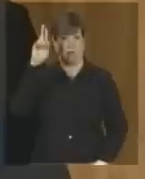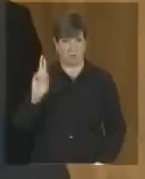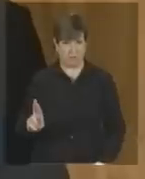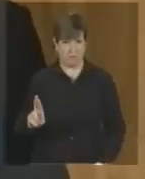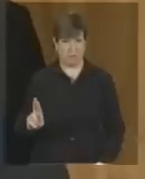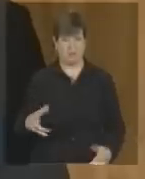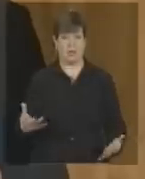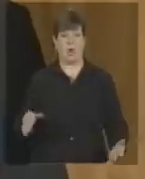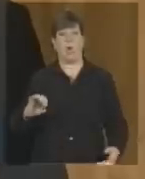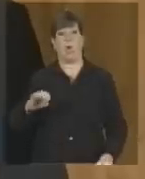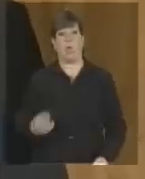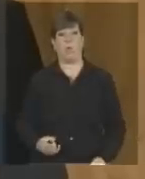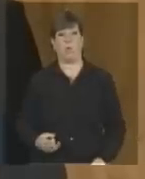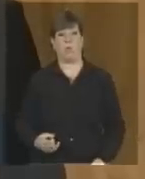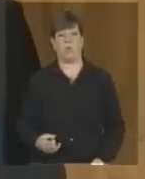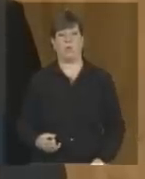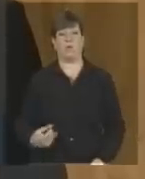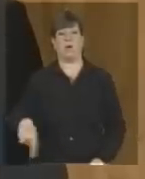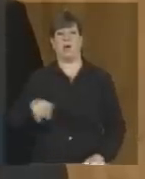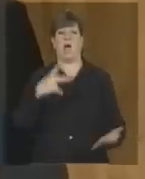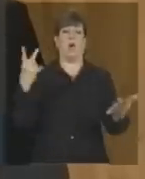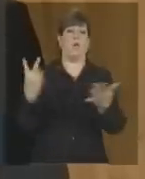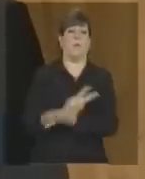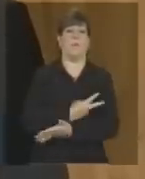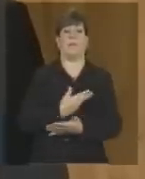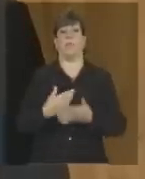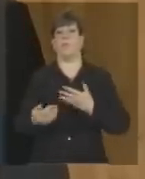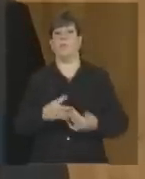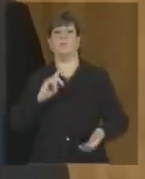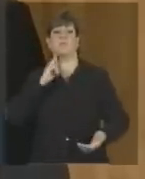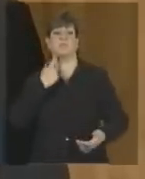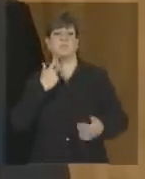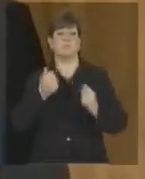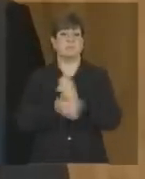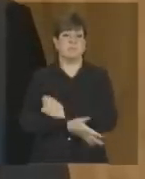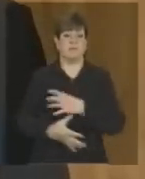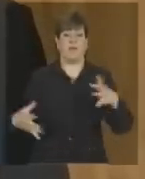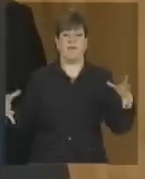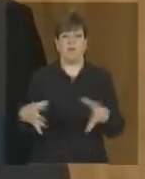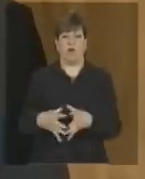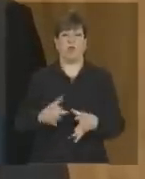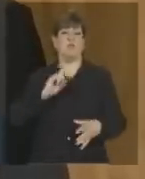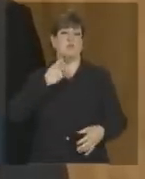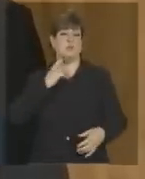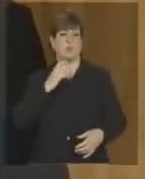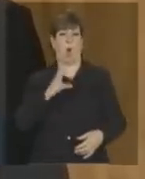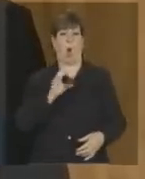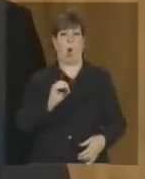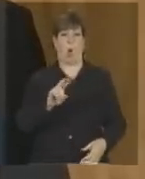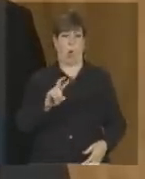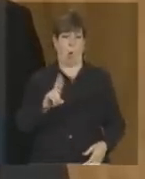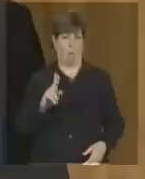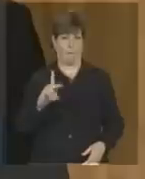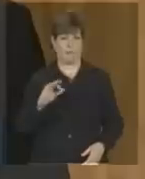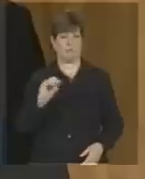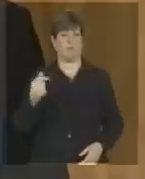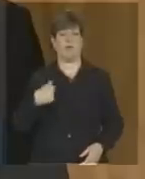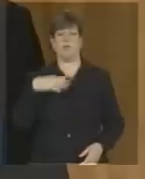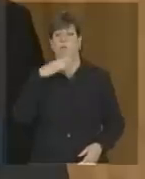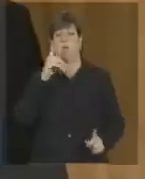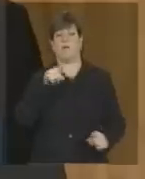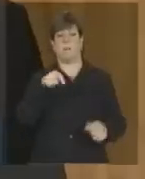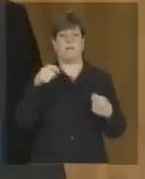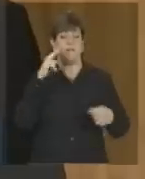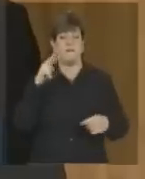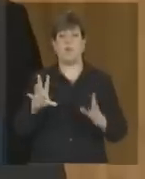então potencialmente cometeram alguma fraude, ou estão envolvidos em corrupção, eu não acho que você tem que olhar para os